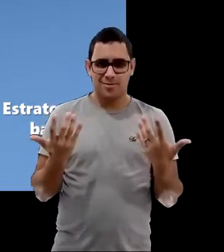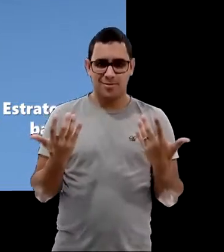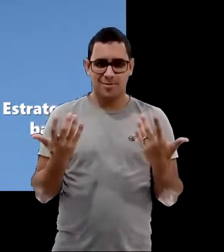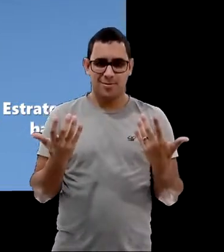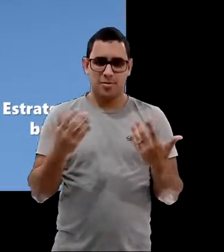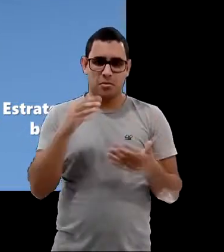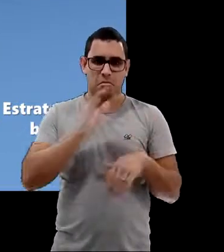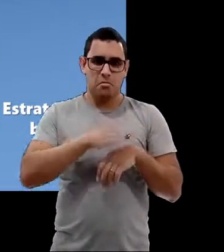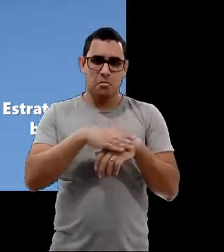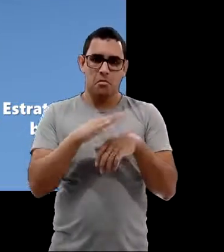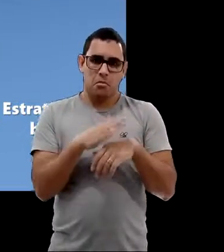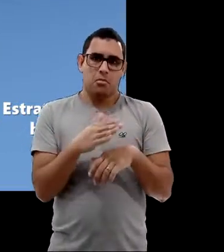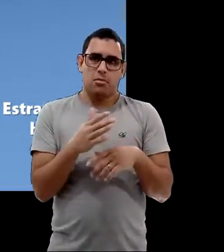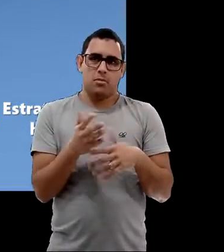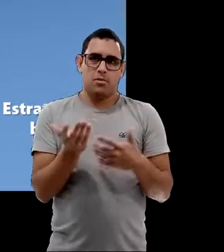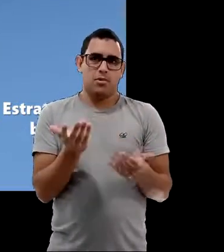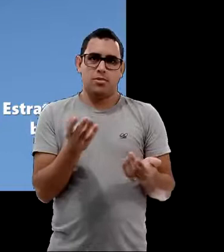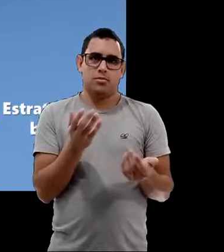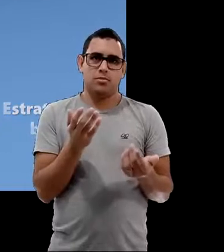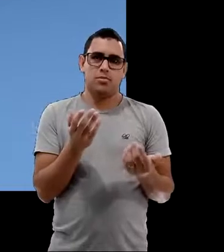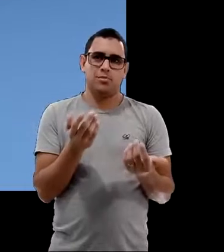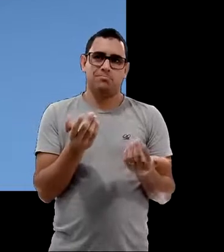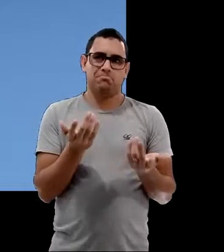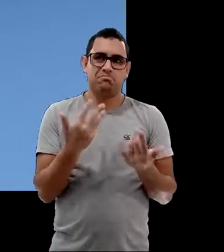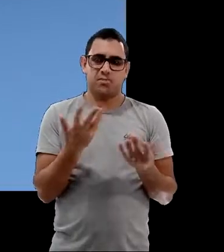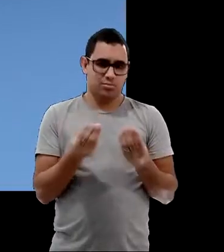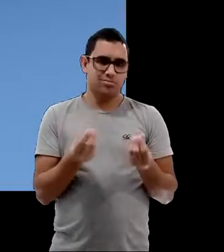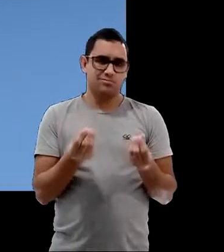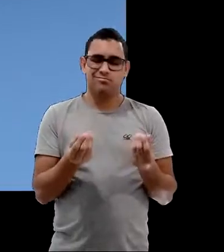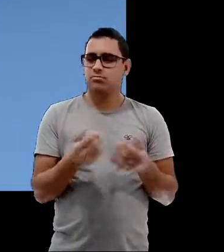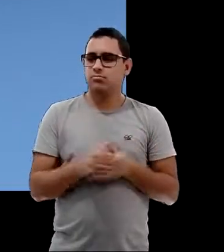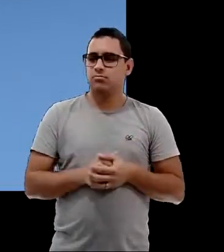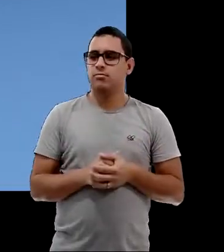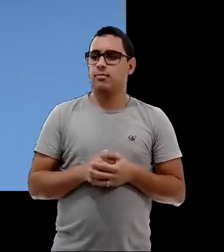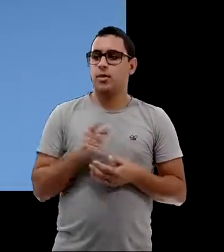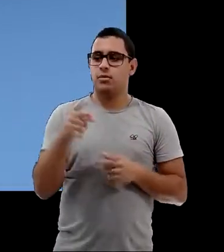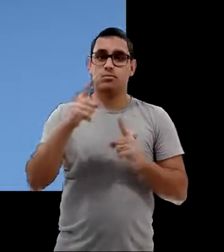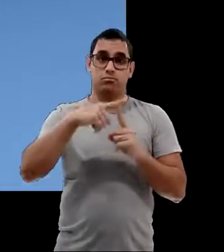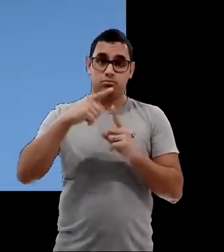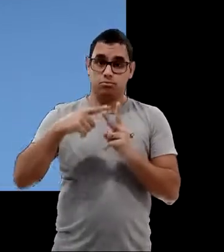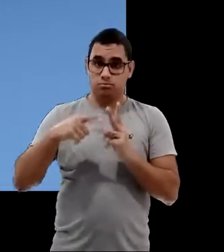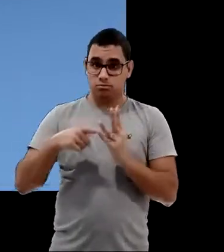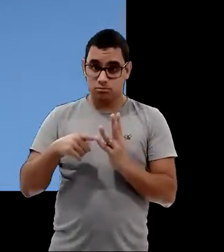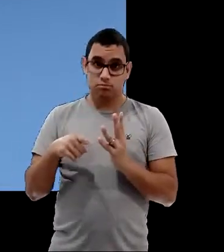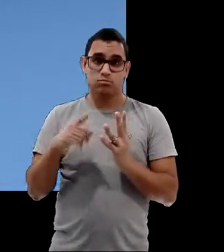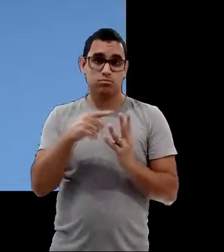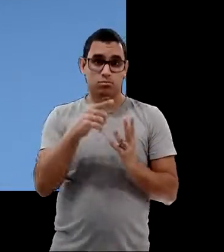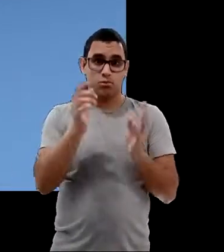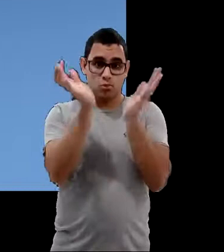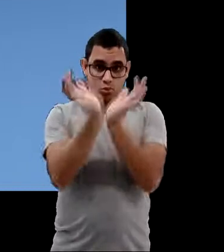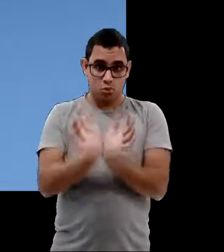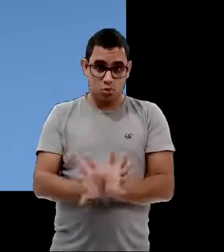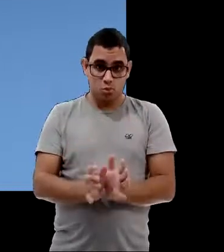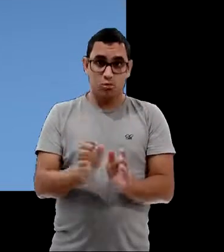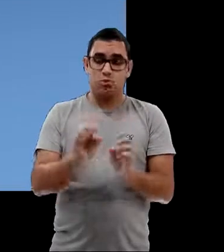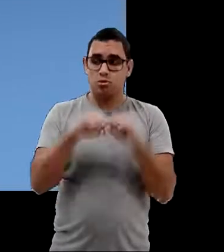sociedade, de acordo com o aspecto em questão. Os tipos de estratificação social.